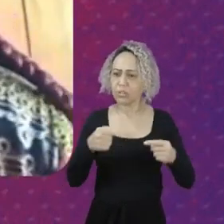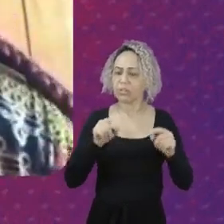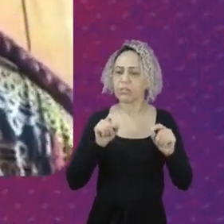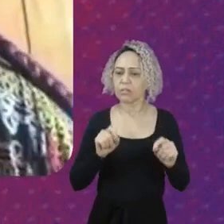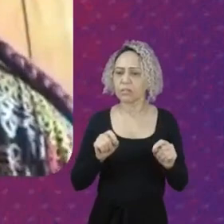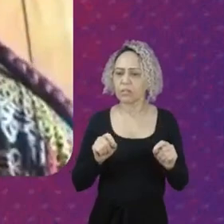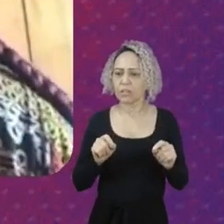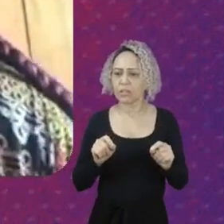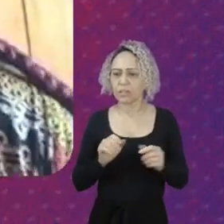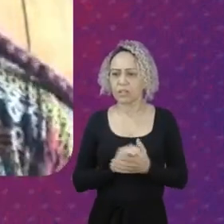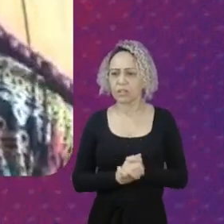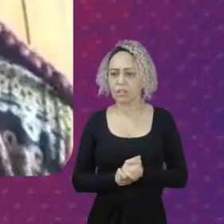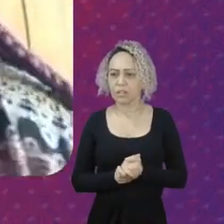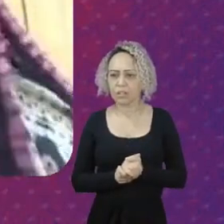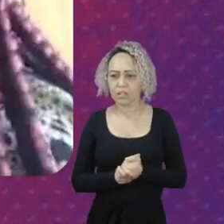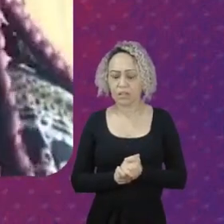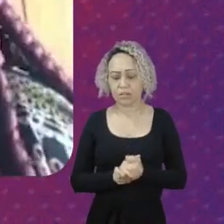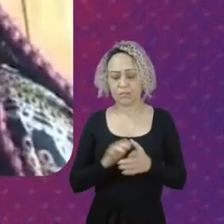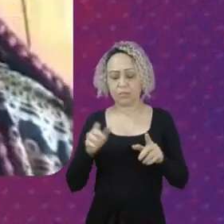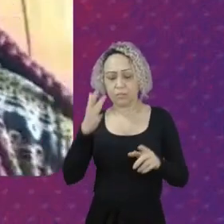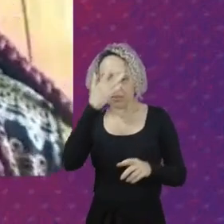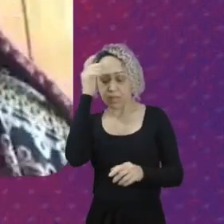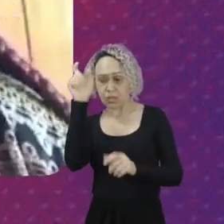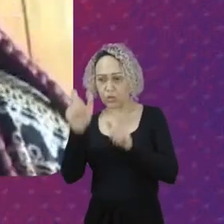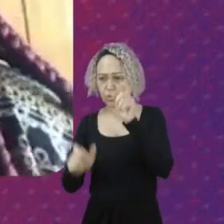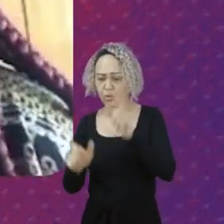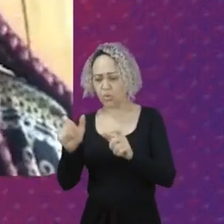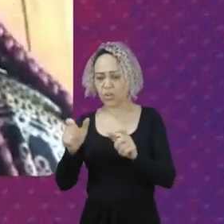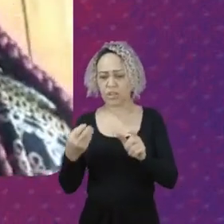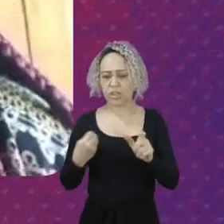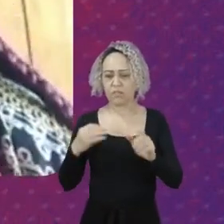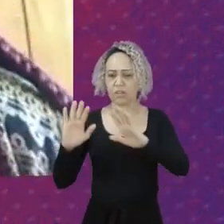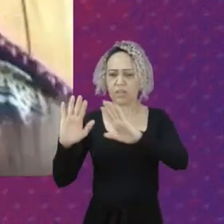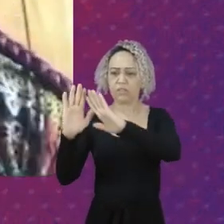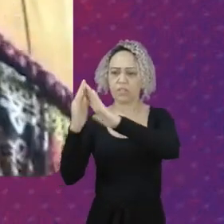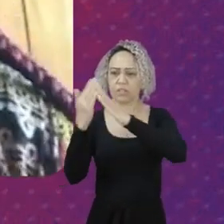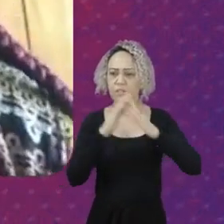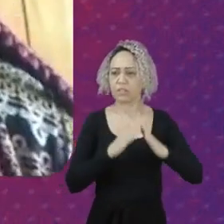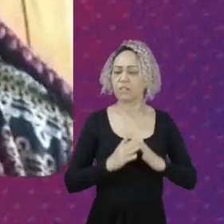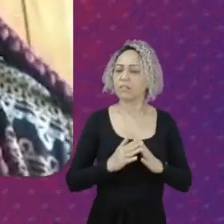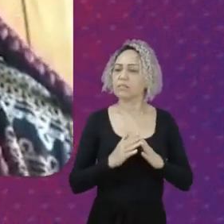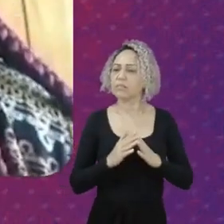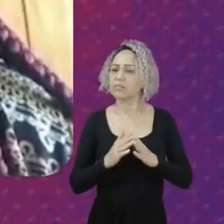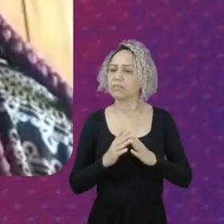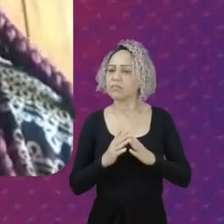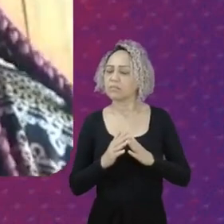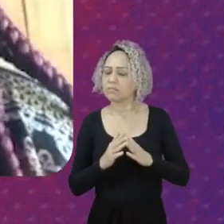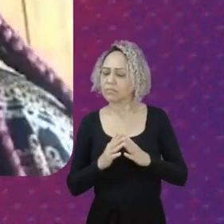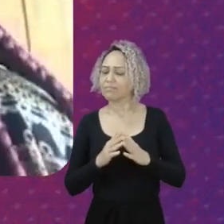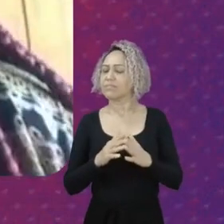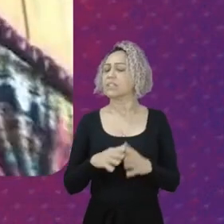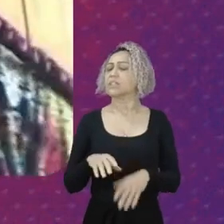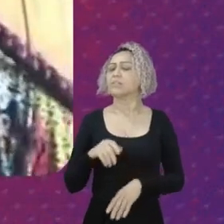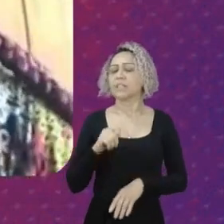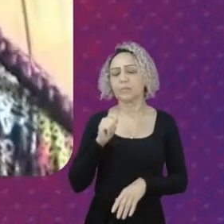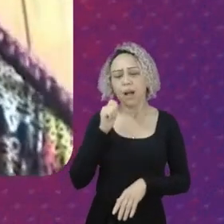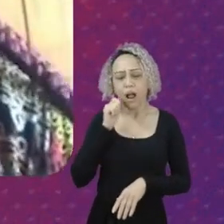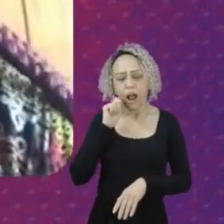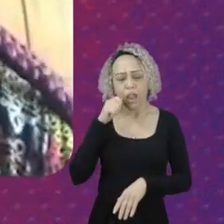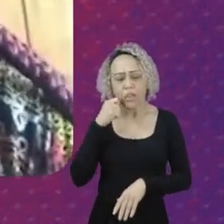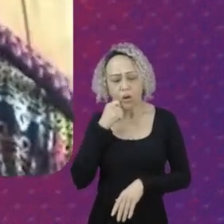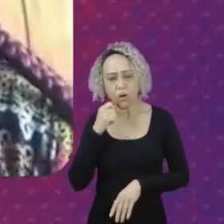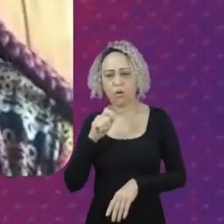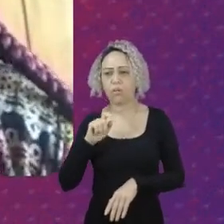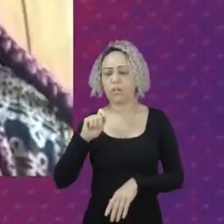atores e atrizes, né, favelados e faveladas, que vêm se incidindo nos debates, chegaram